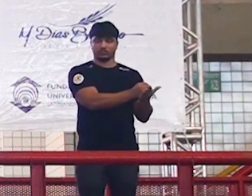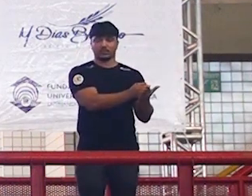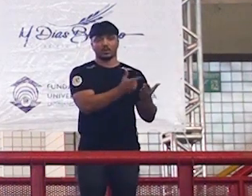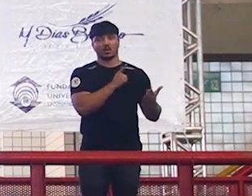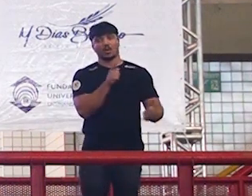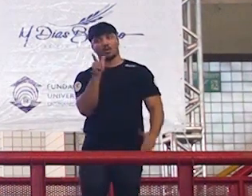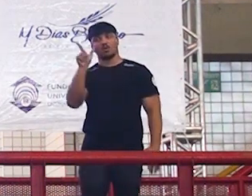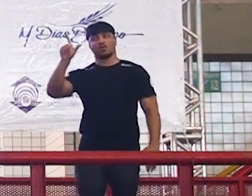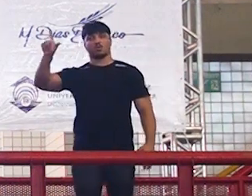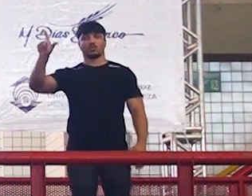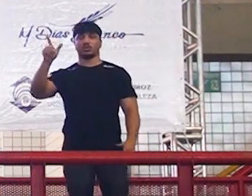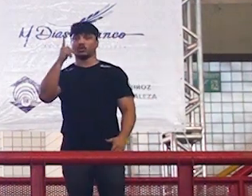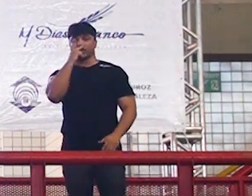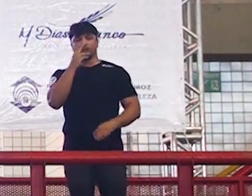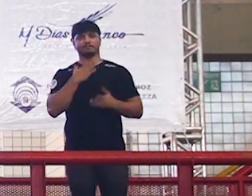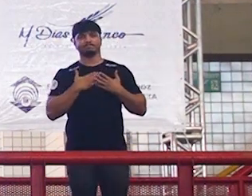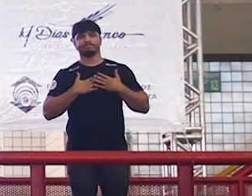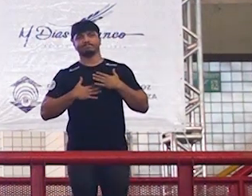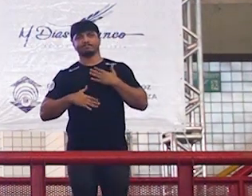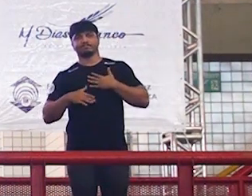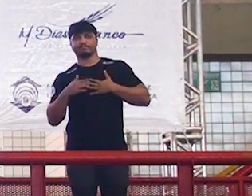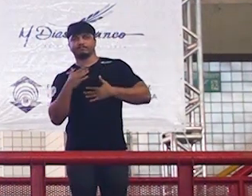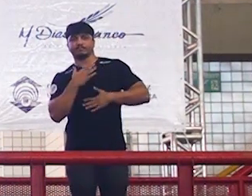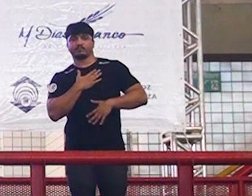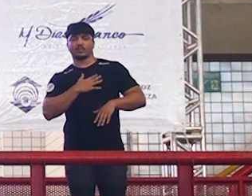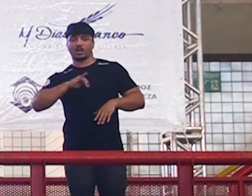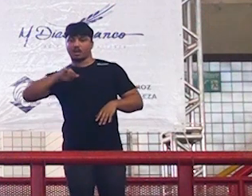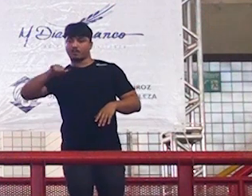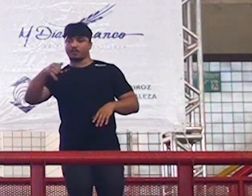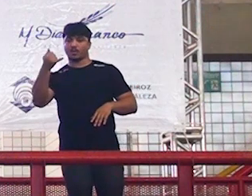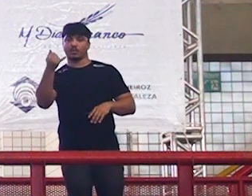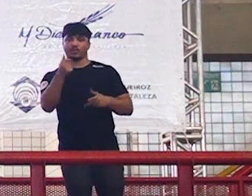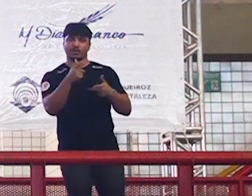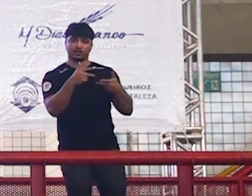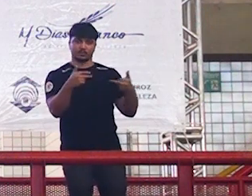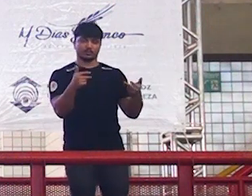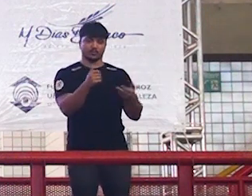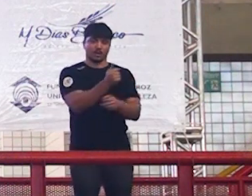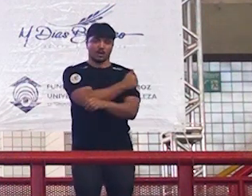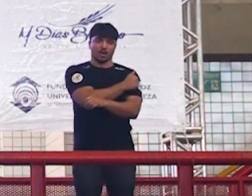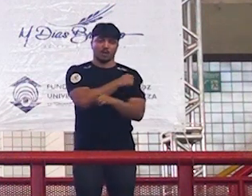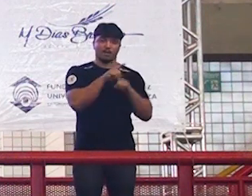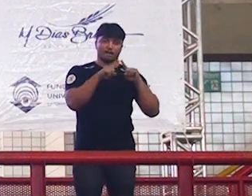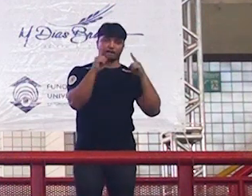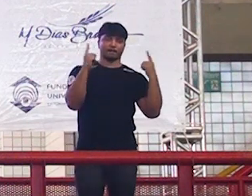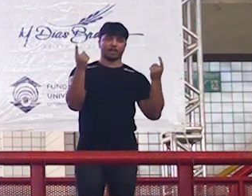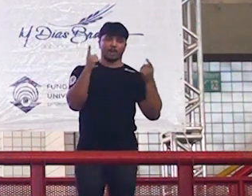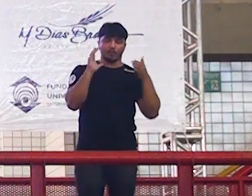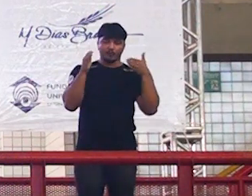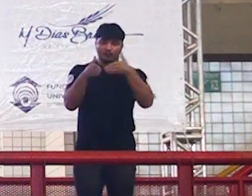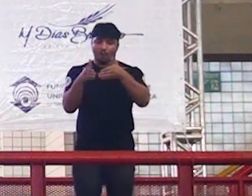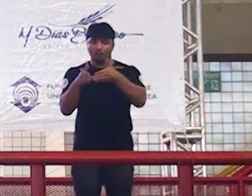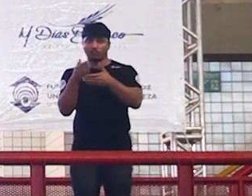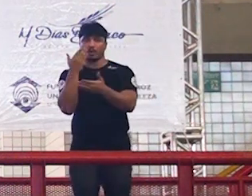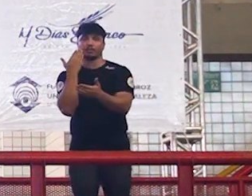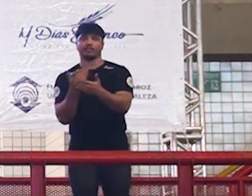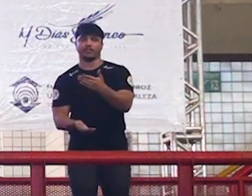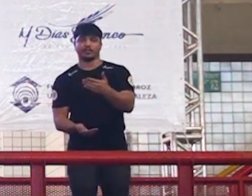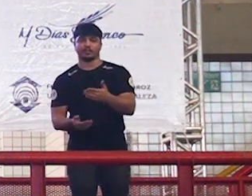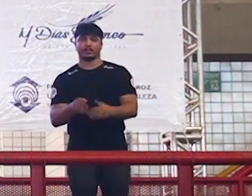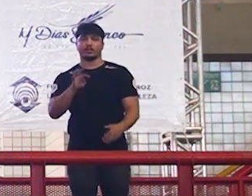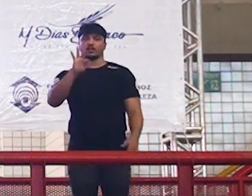uma fuga mais light. A gente aproveita alguma cor do aluno, mas ele saiu um pouco do foco. Aí se